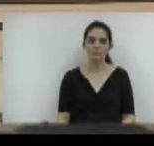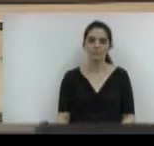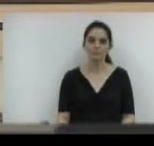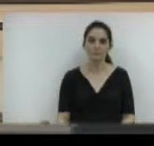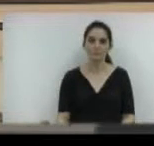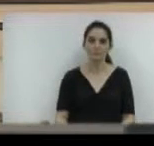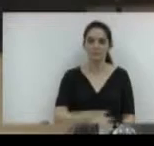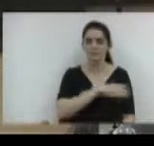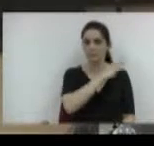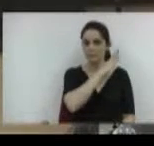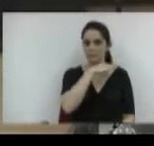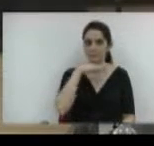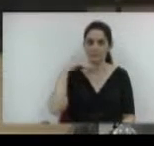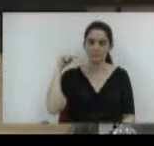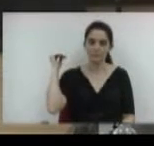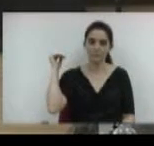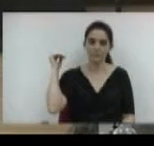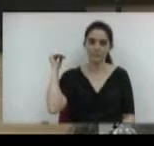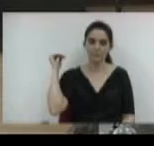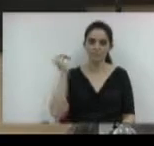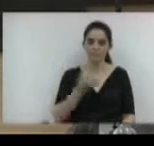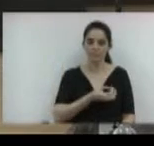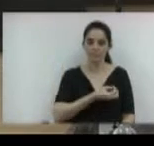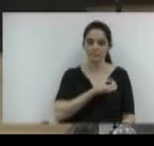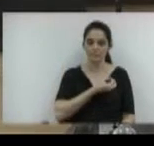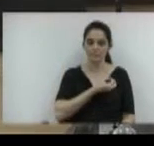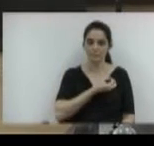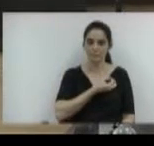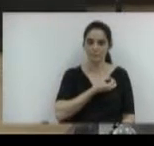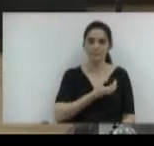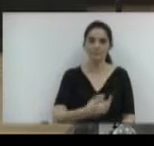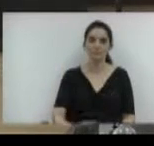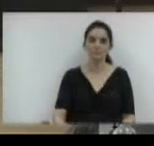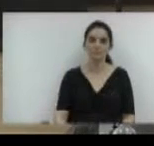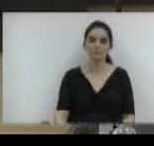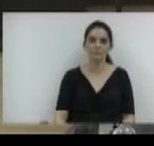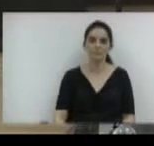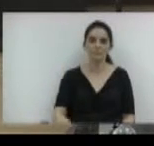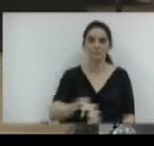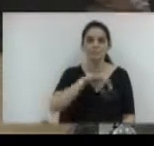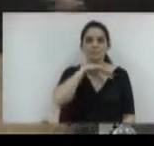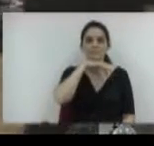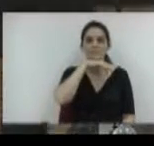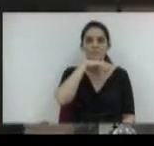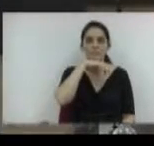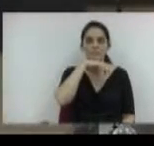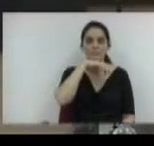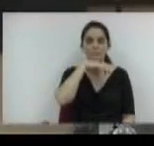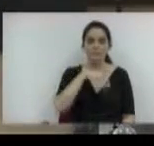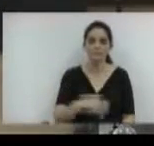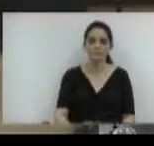Vereador Aloísio Marinho de Andrade. Presente. André Henrique da Silva.